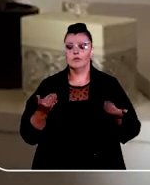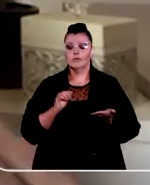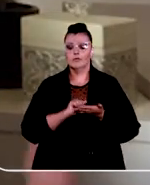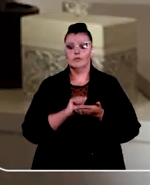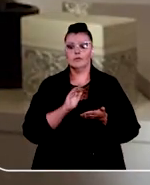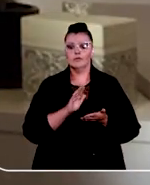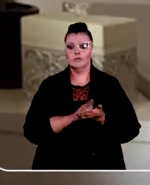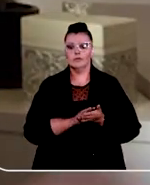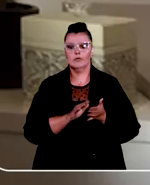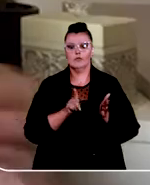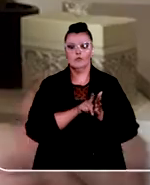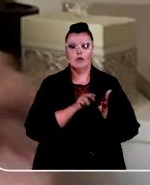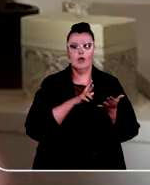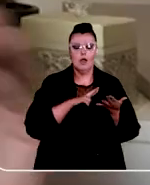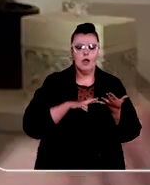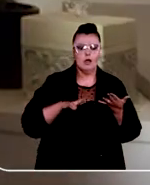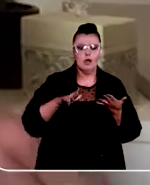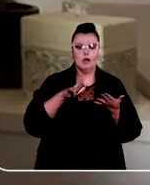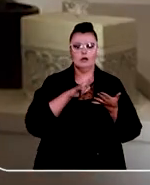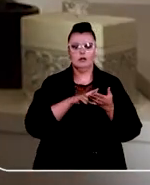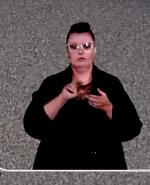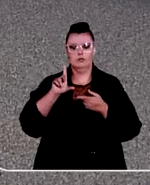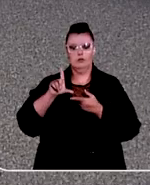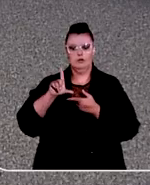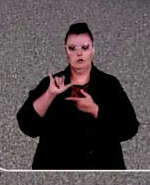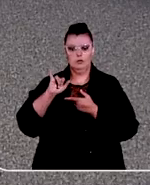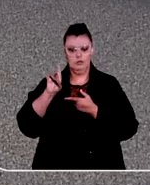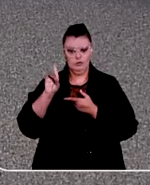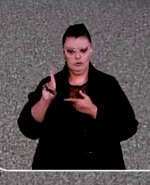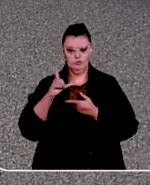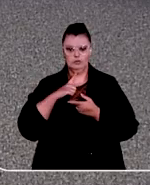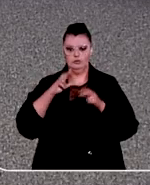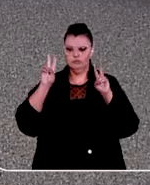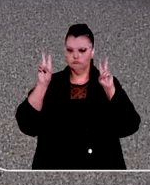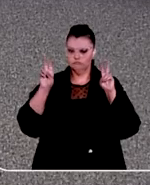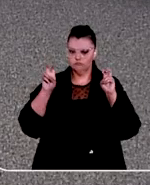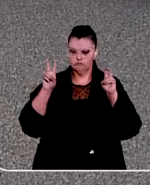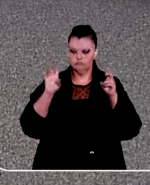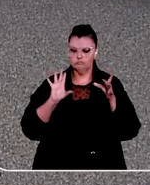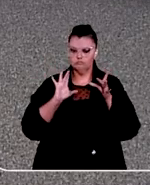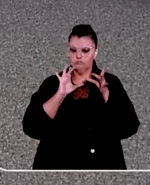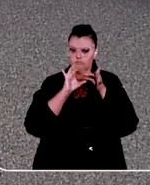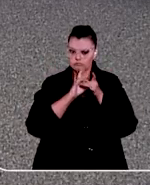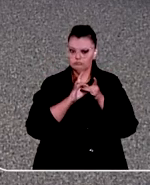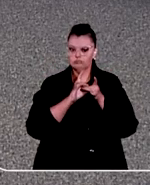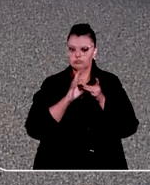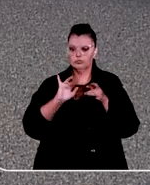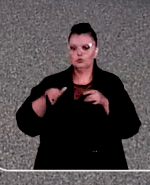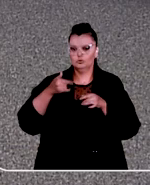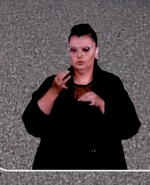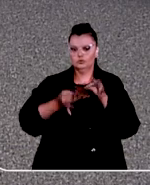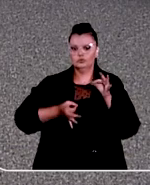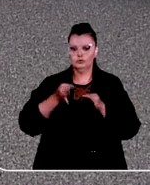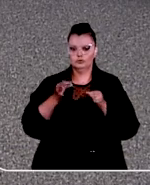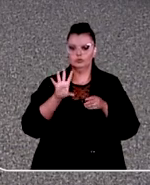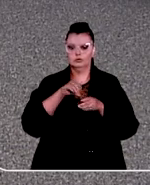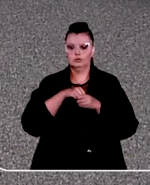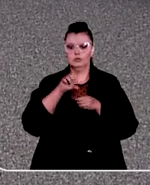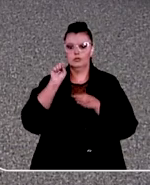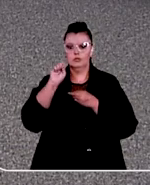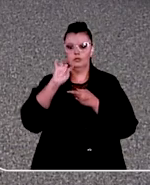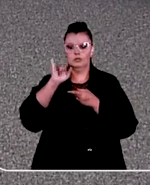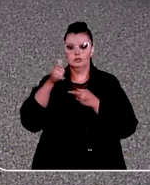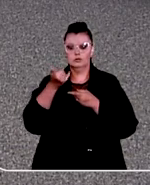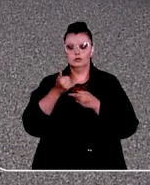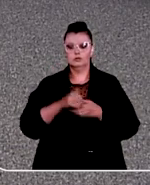né que possam justificar uma correção simples realizada pelo próprio magistrado ação monitória